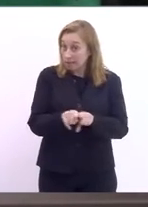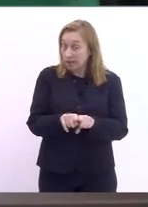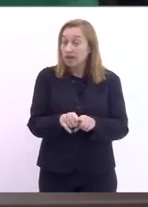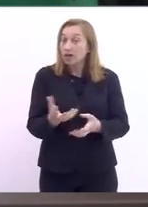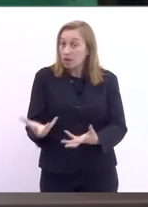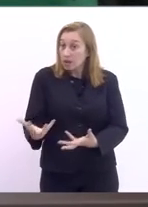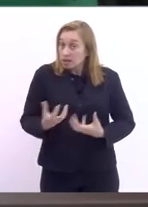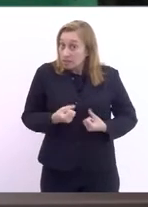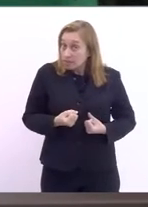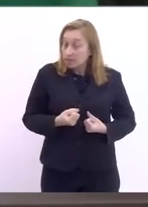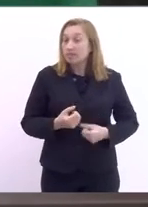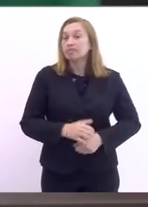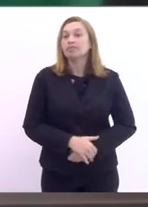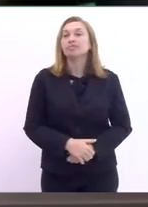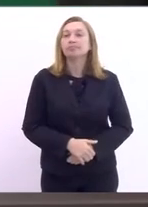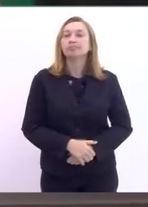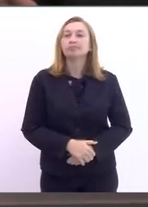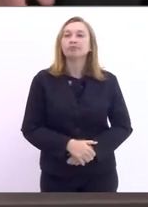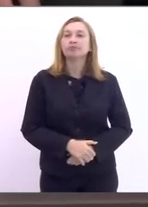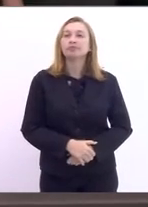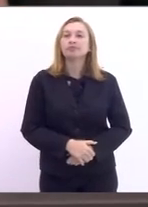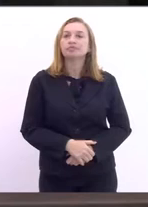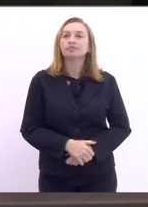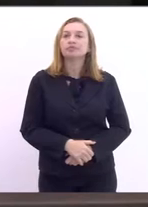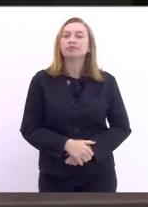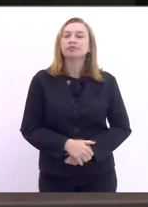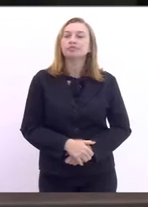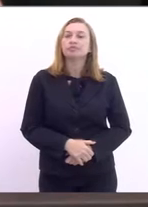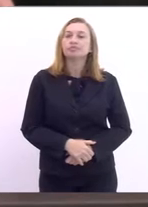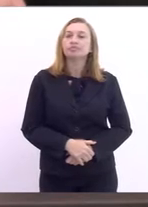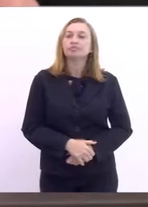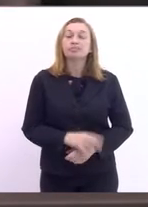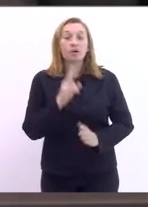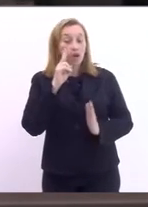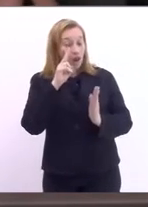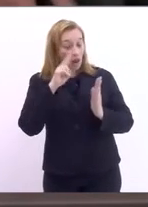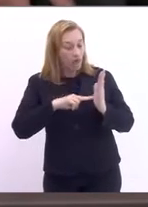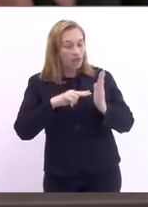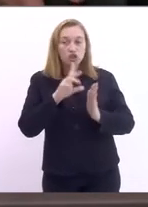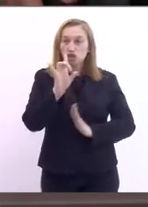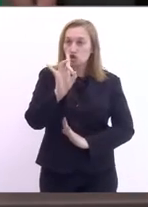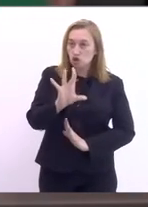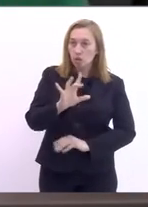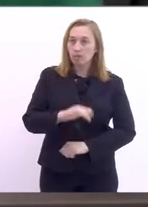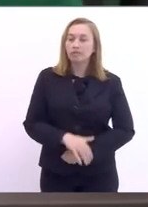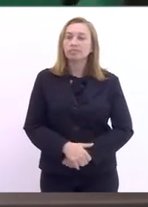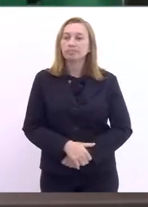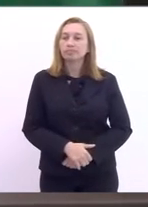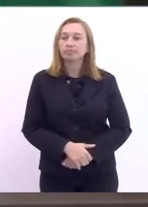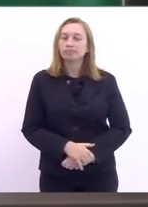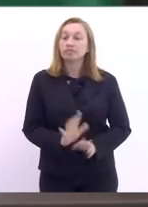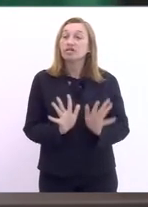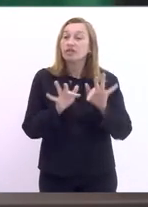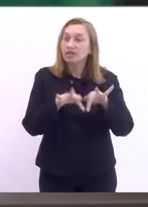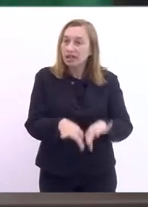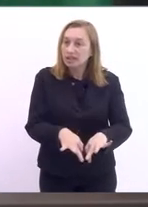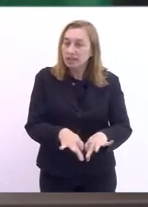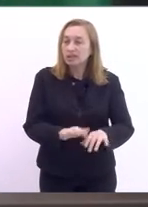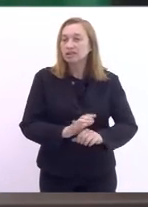recebi, e vou ler somente a conclusão